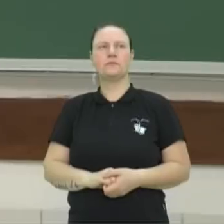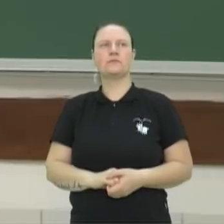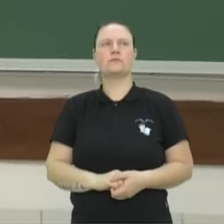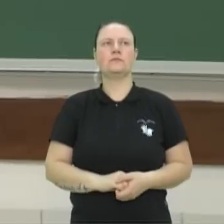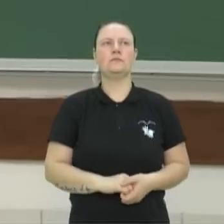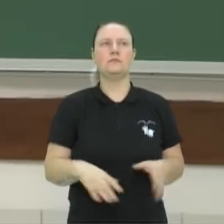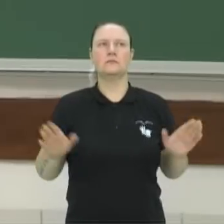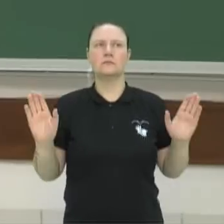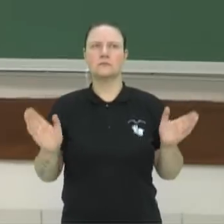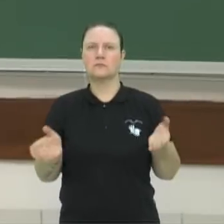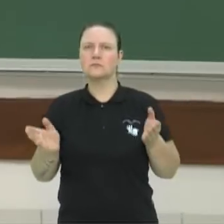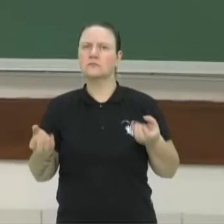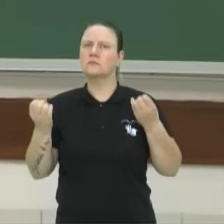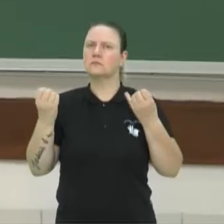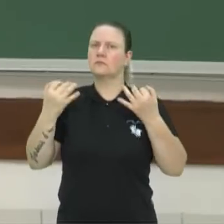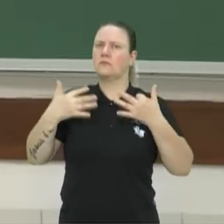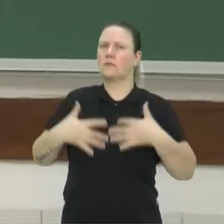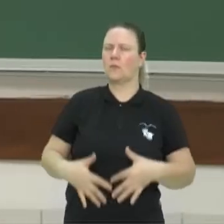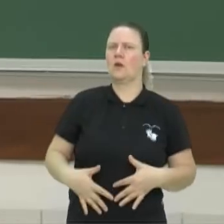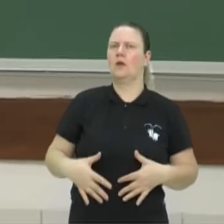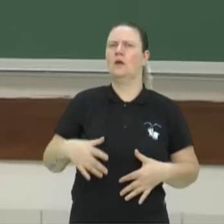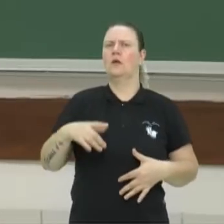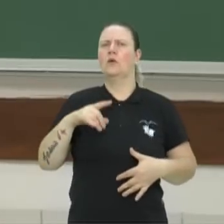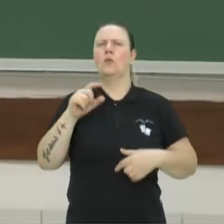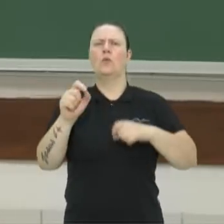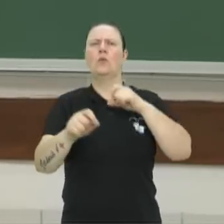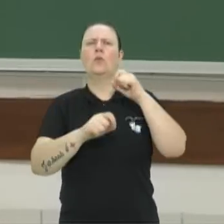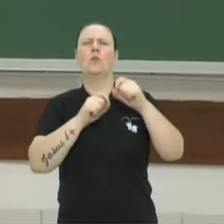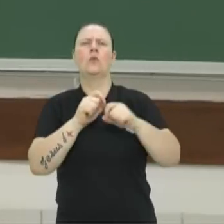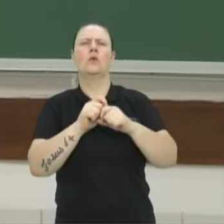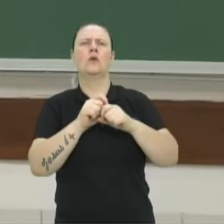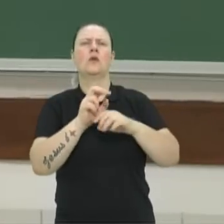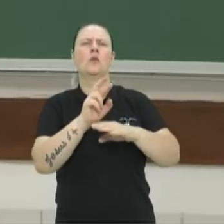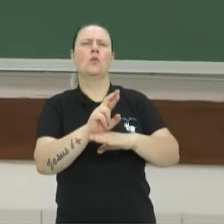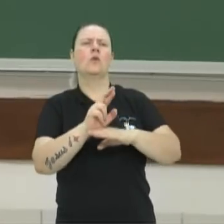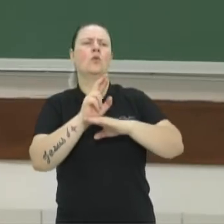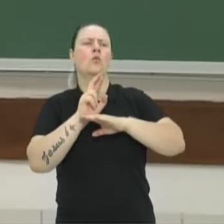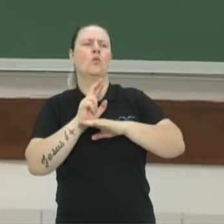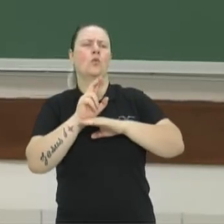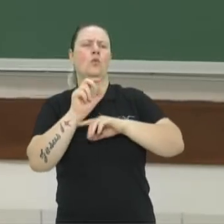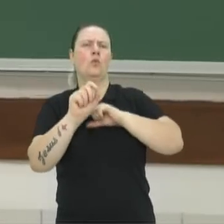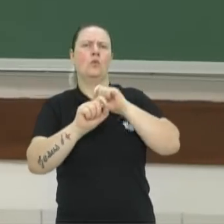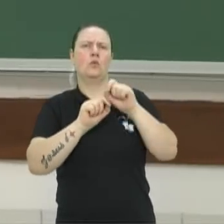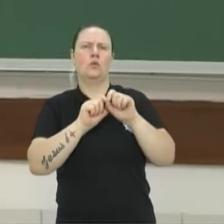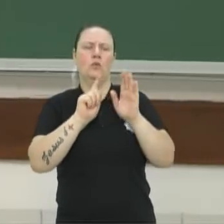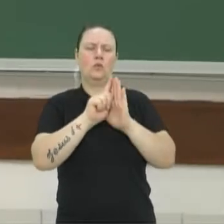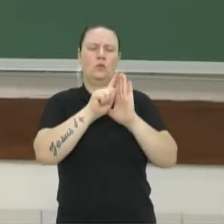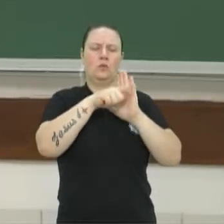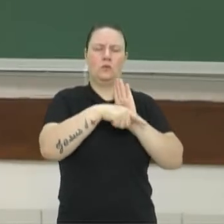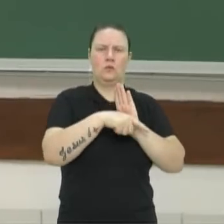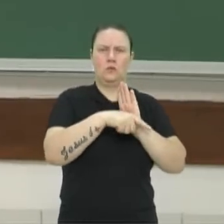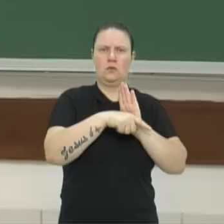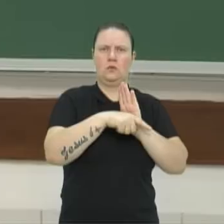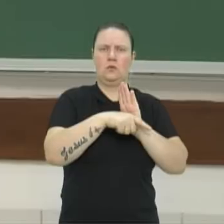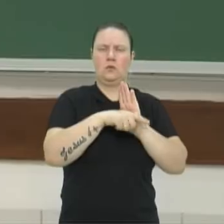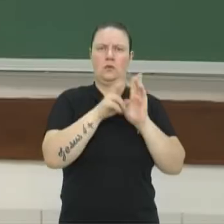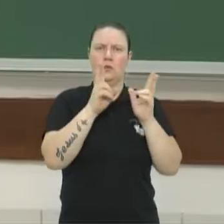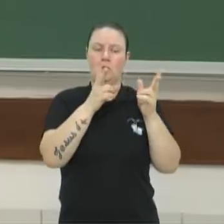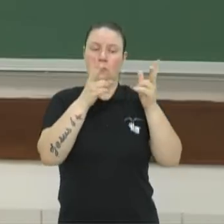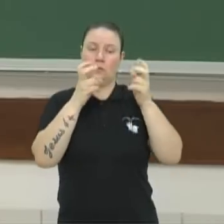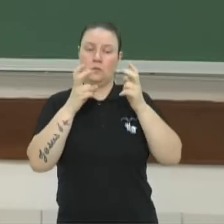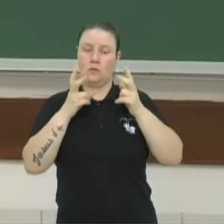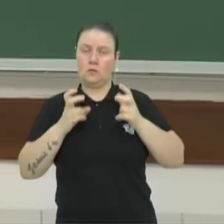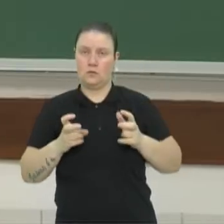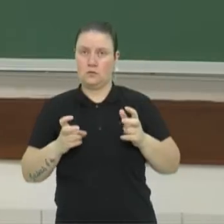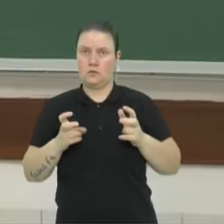quero falar com vocês sobre alguns recursos aqui presentes no nosso gênero textual. Então perceba então a